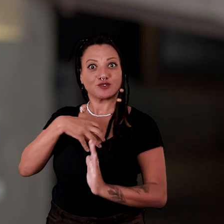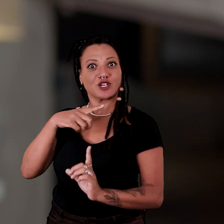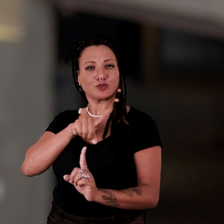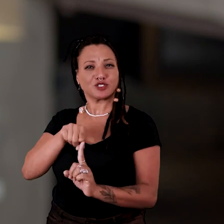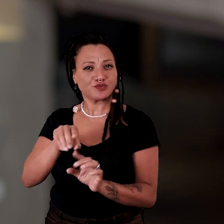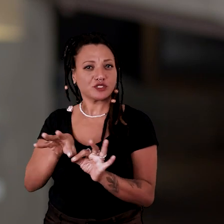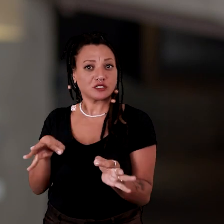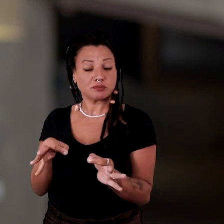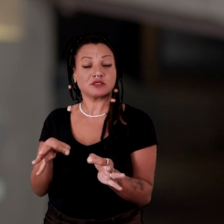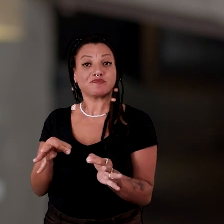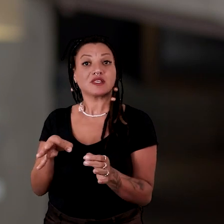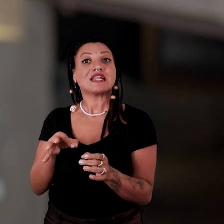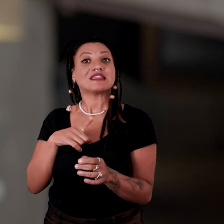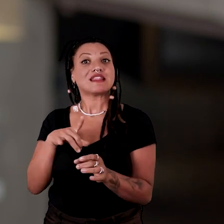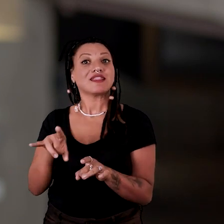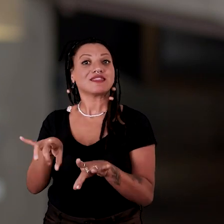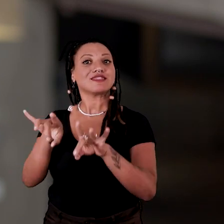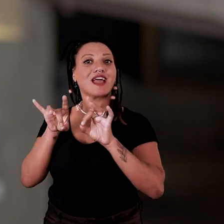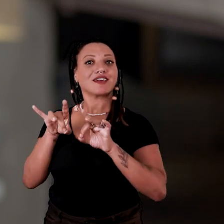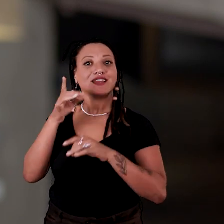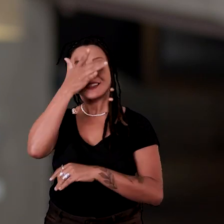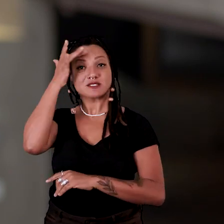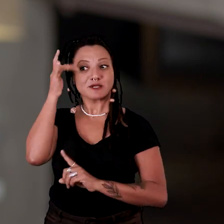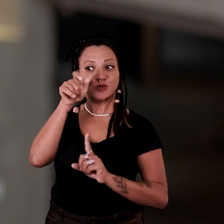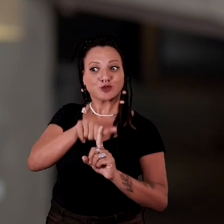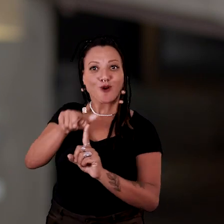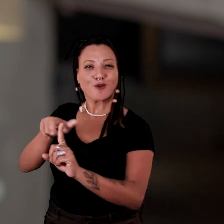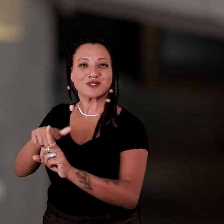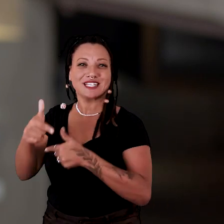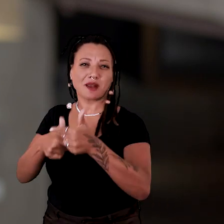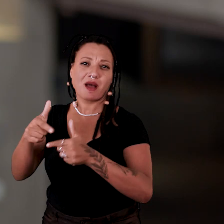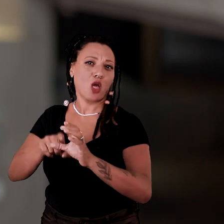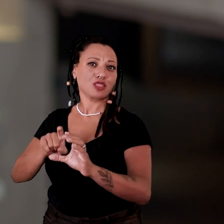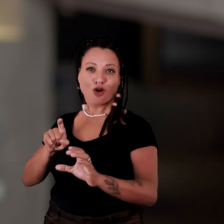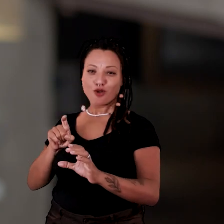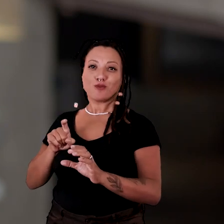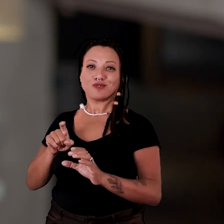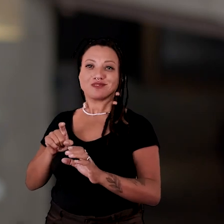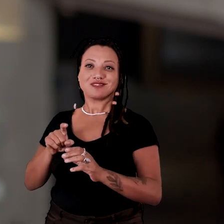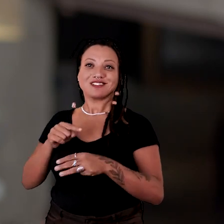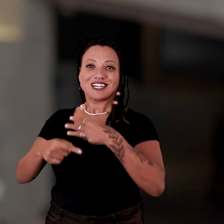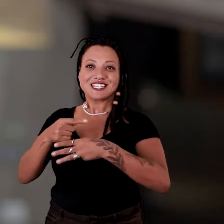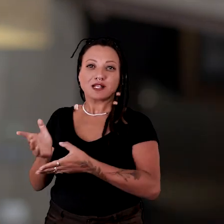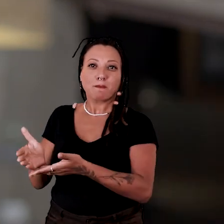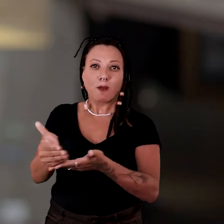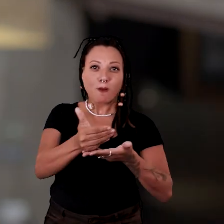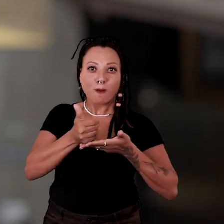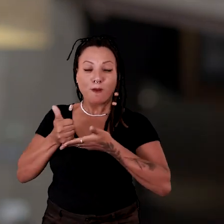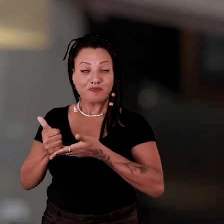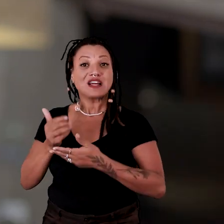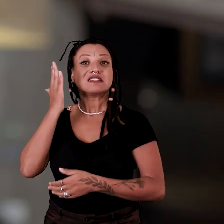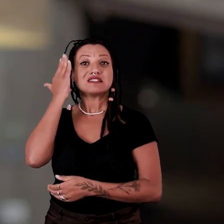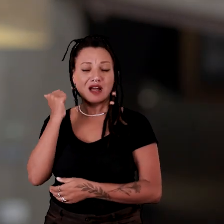da cidade, esse grupo de catadores tem até então conseguido retornar uma qualidade, uma quantidade de material reciclável